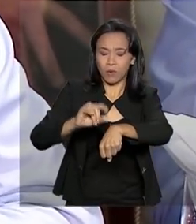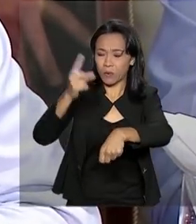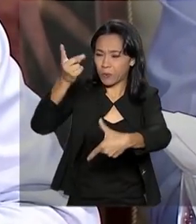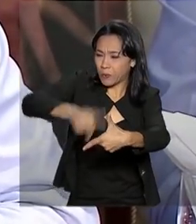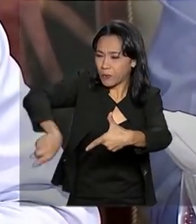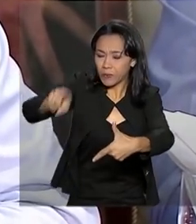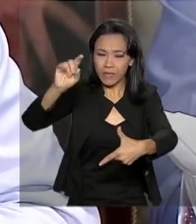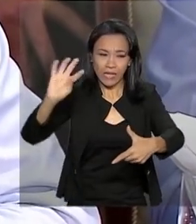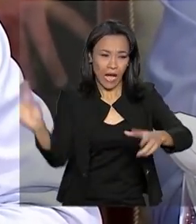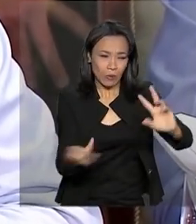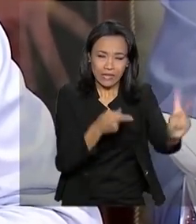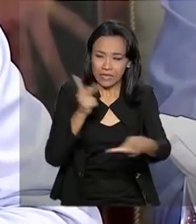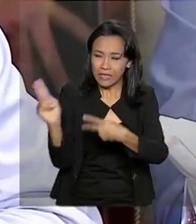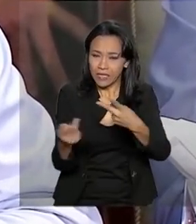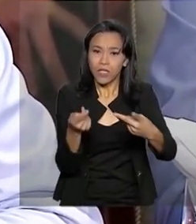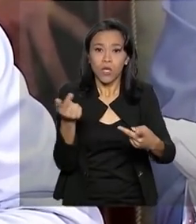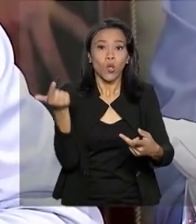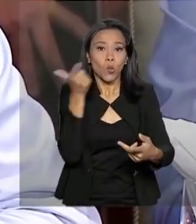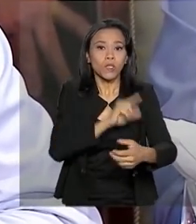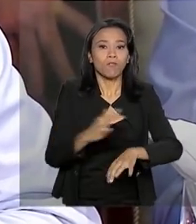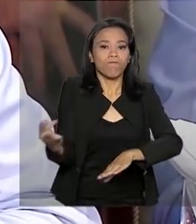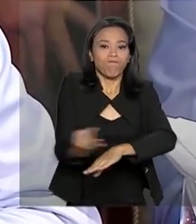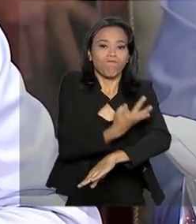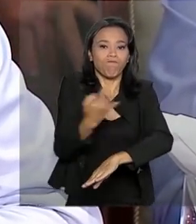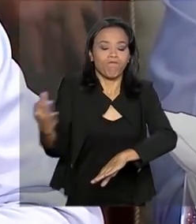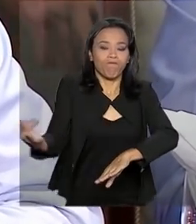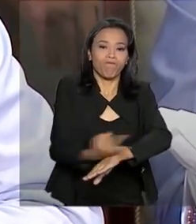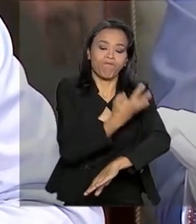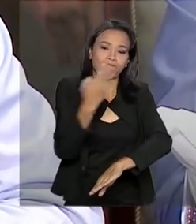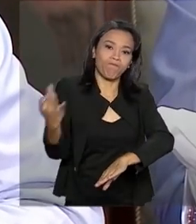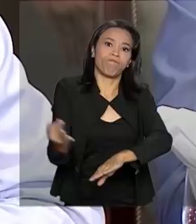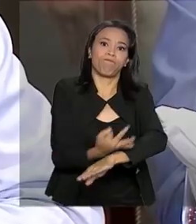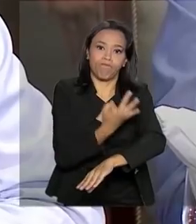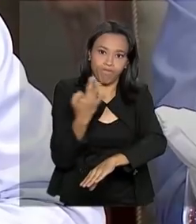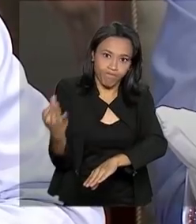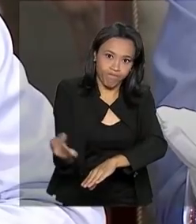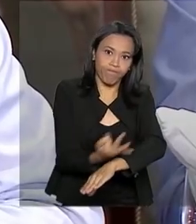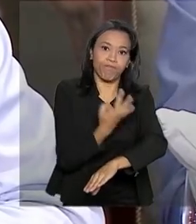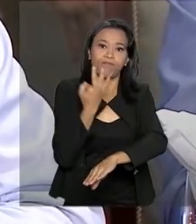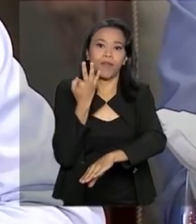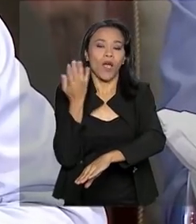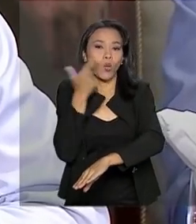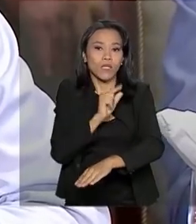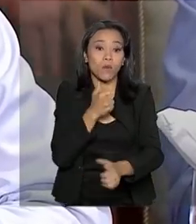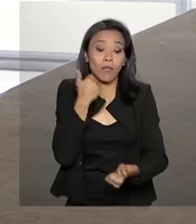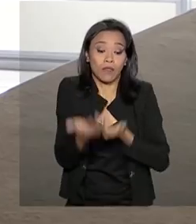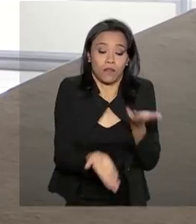crise, conseguiu suportar isso, né? Conseguiu suportar e dar um atendimento.